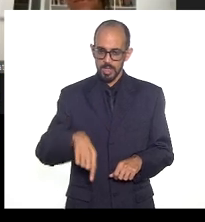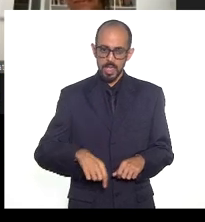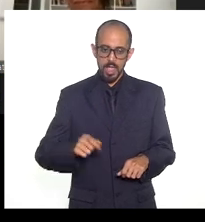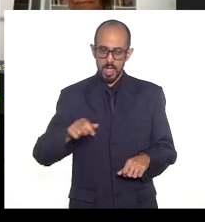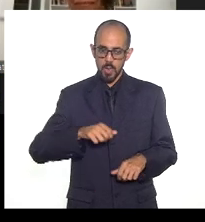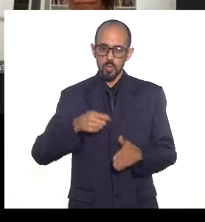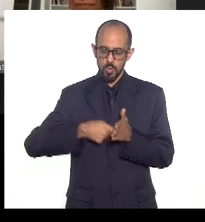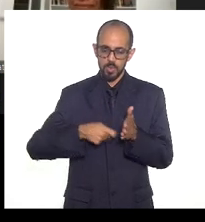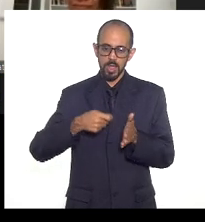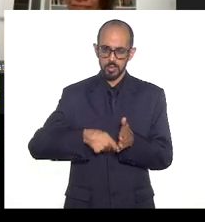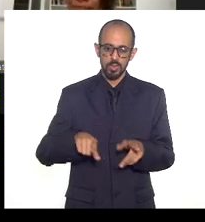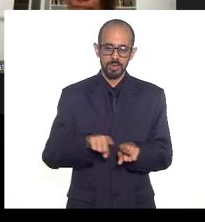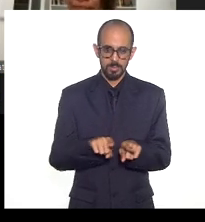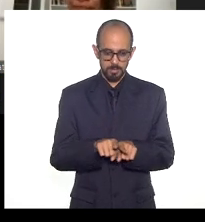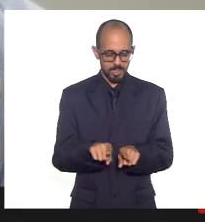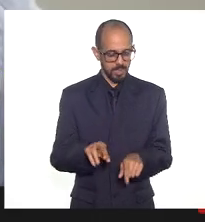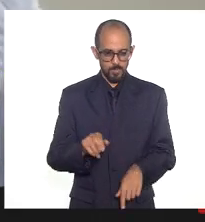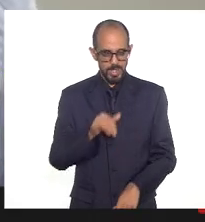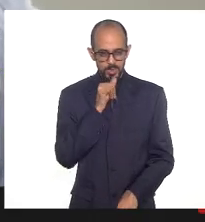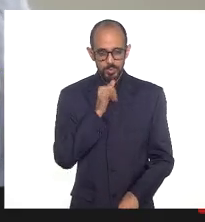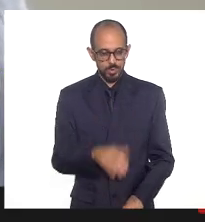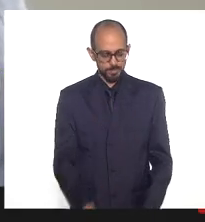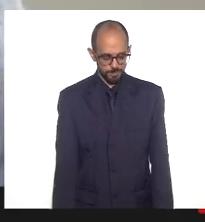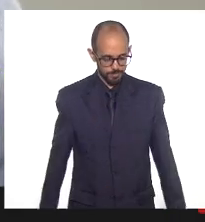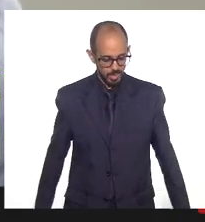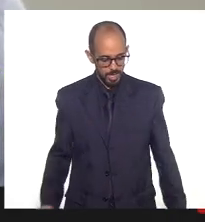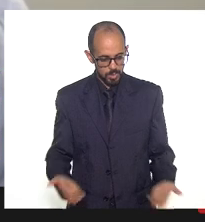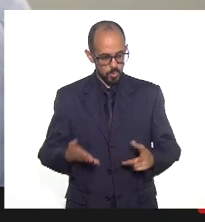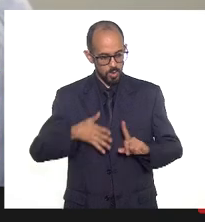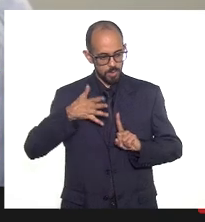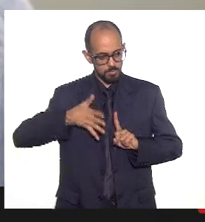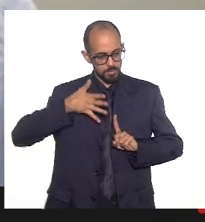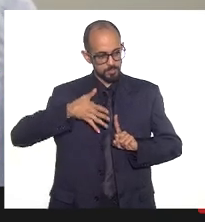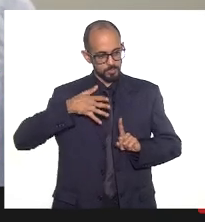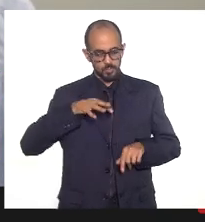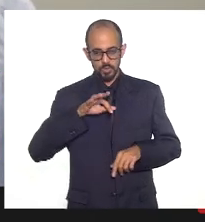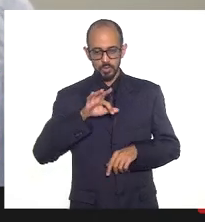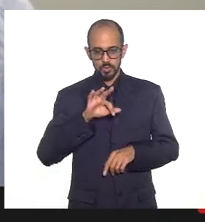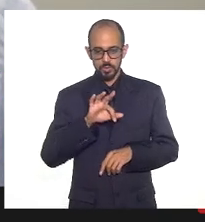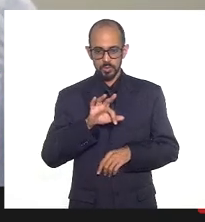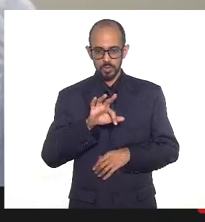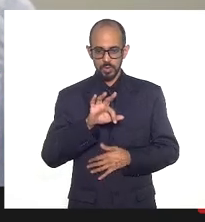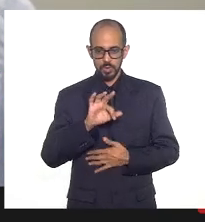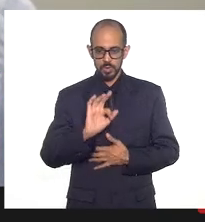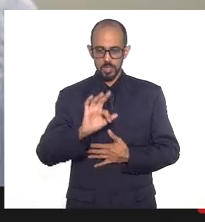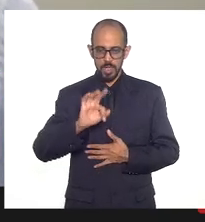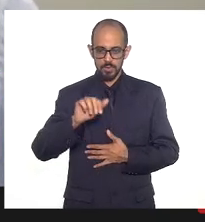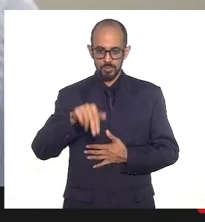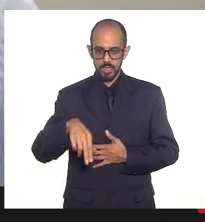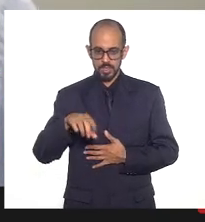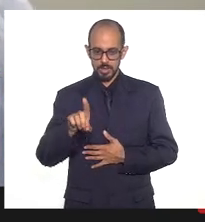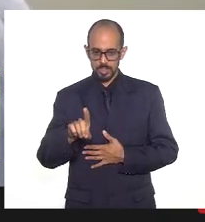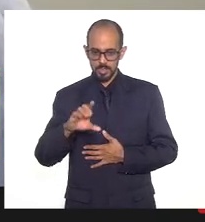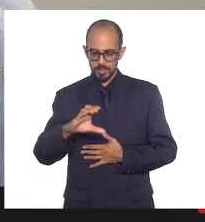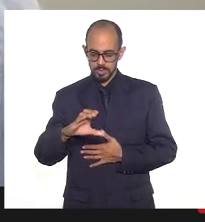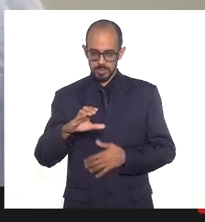Grande, grande, grande. Bom, eu passo a palavra agora para a representação do Fórum Nacional pela Democratização da Comunicação,